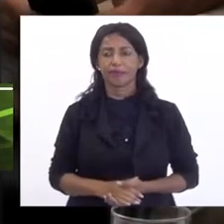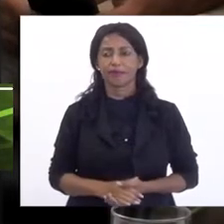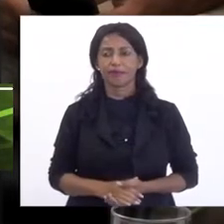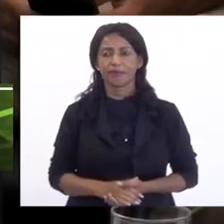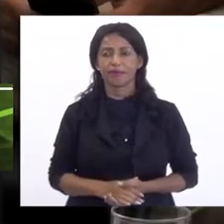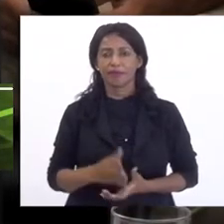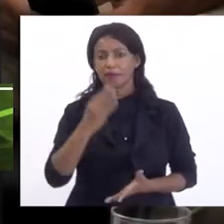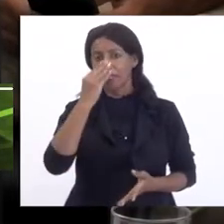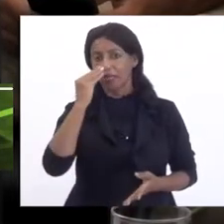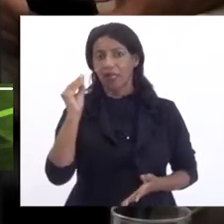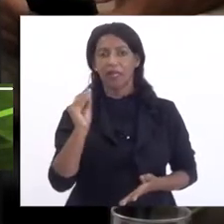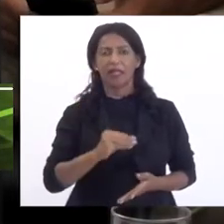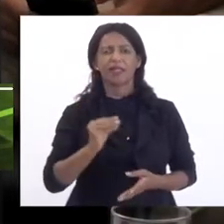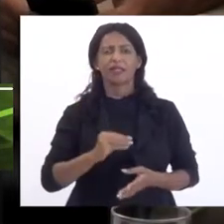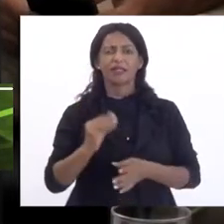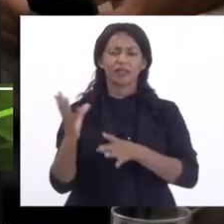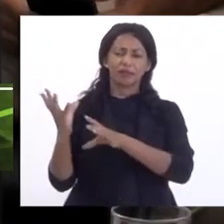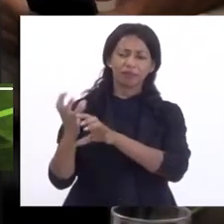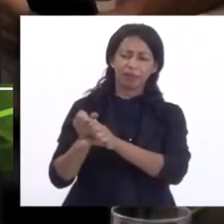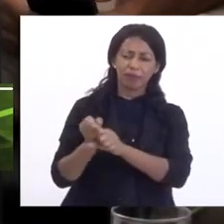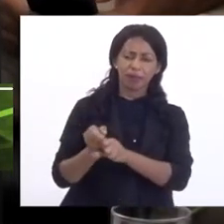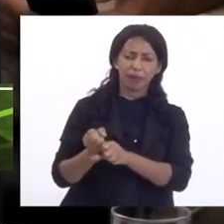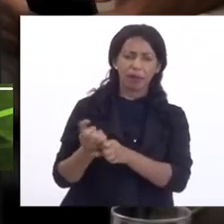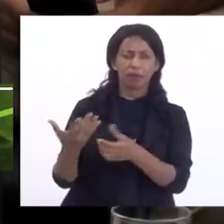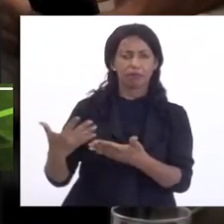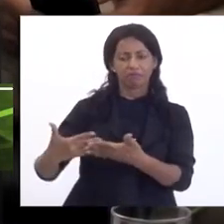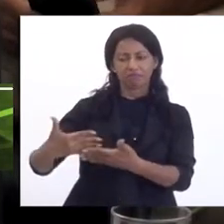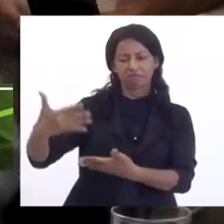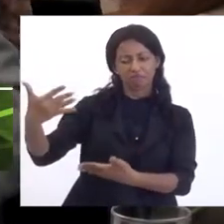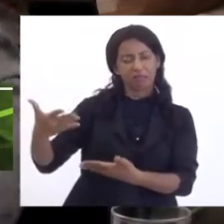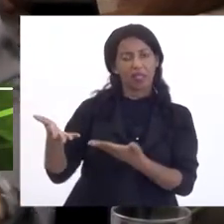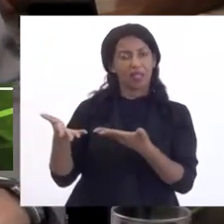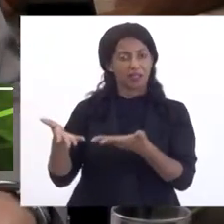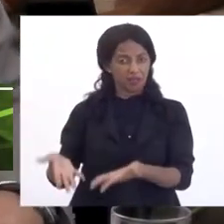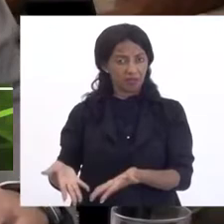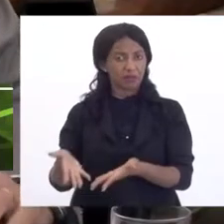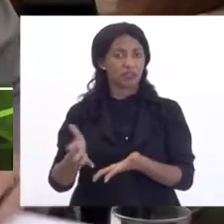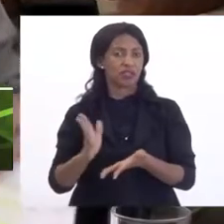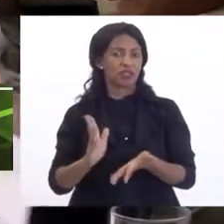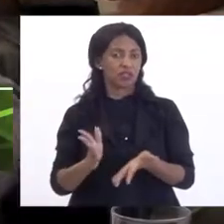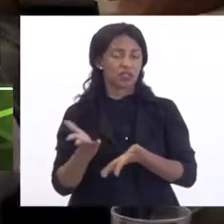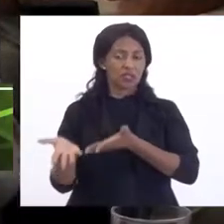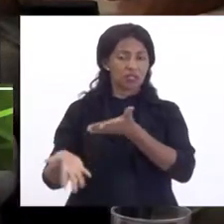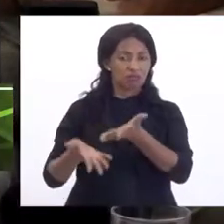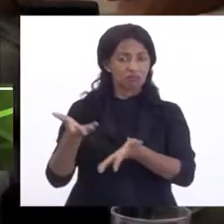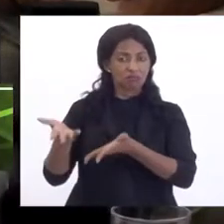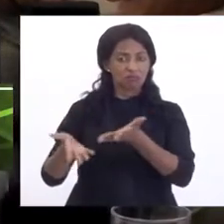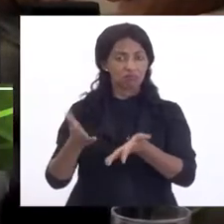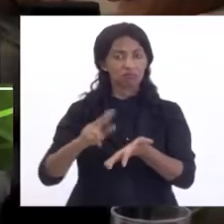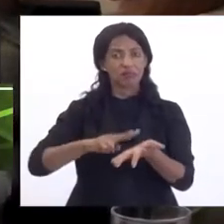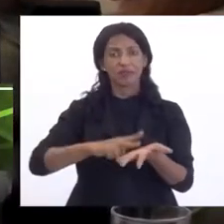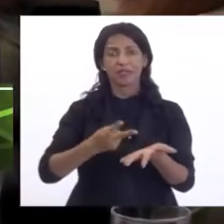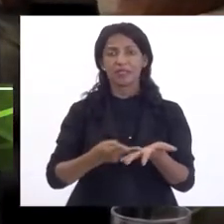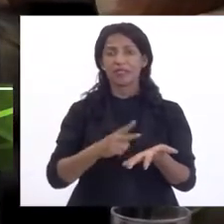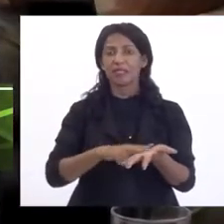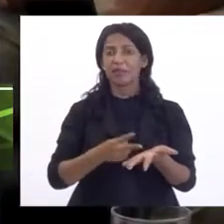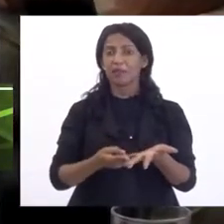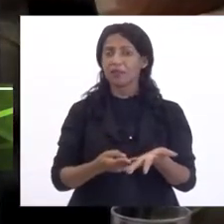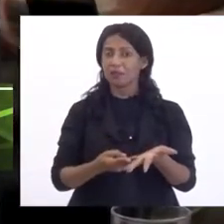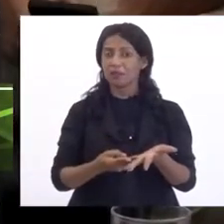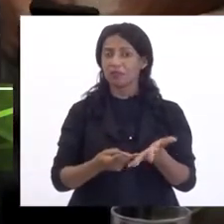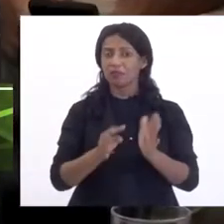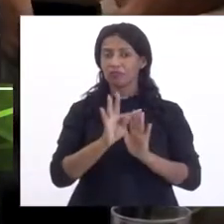a rejeição das contas. Haja vista que, como eu disse anteriormente, trata-se de interpretações